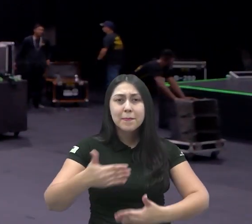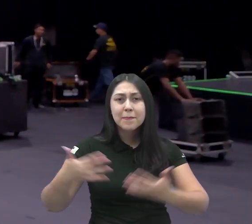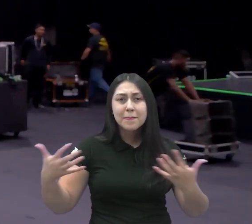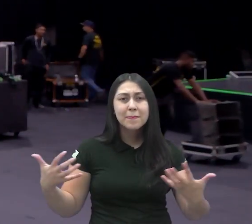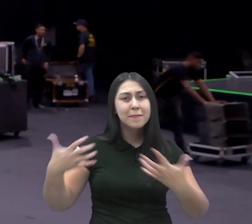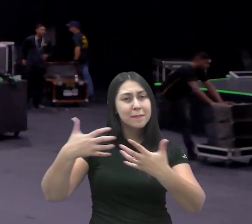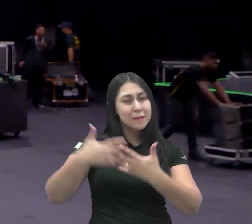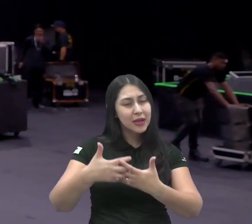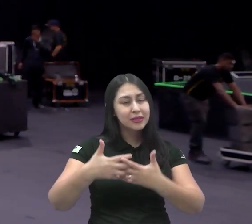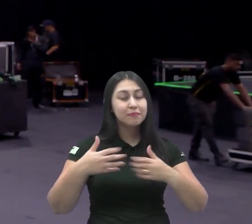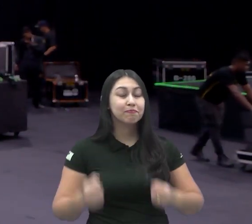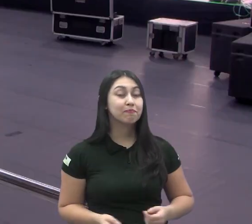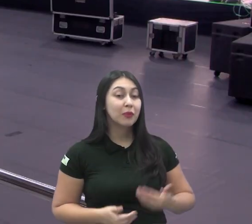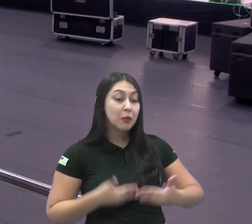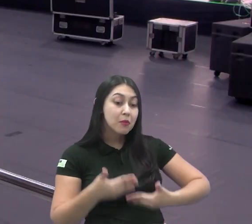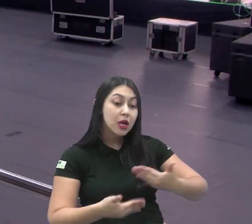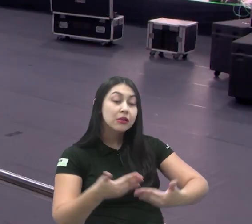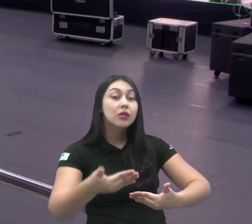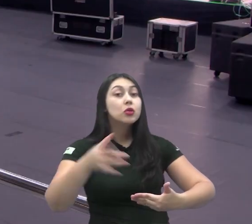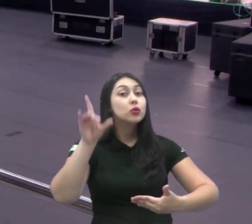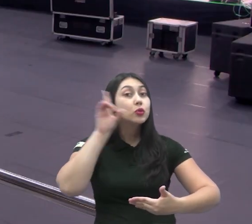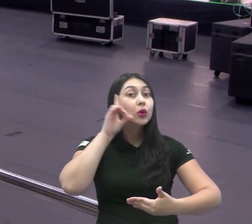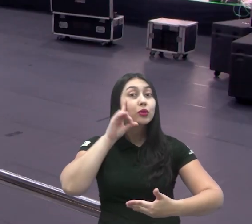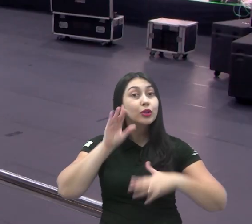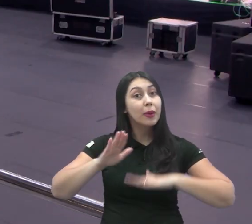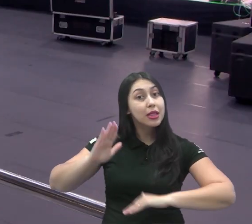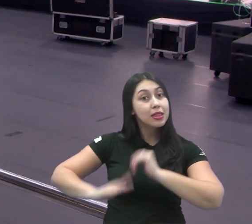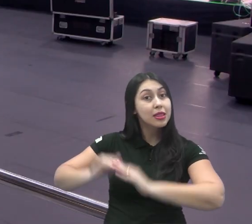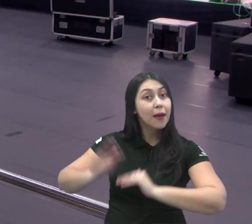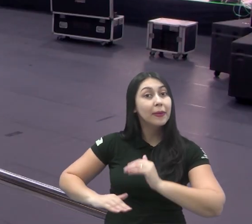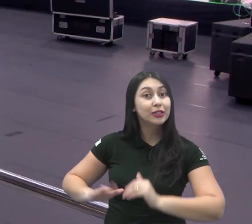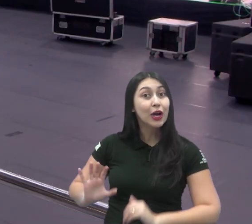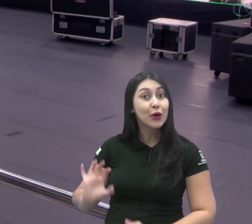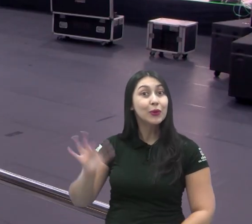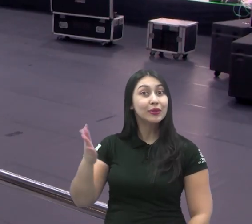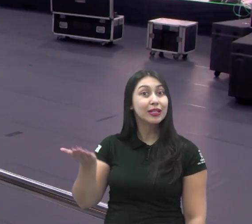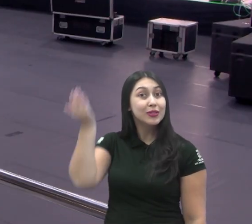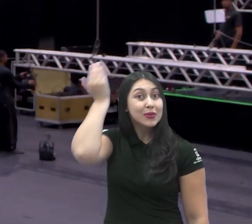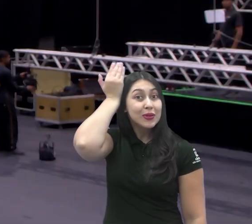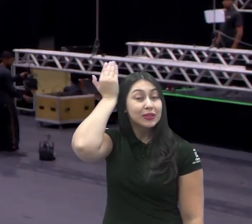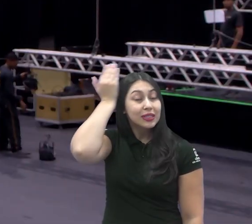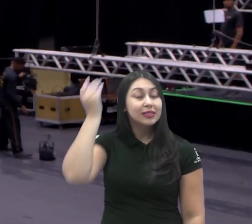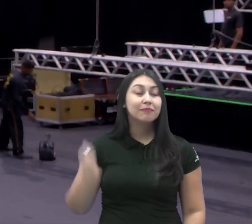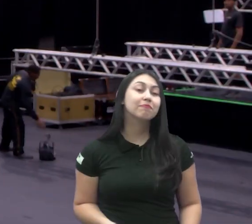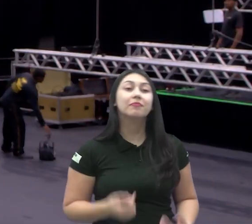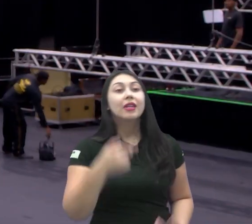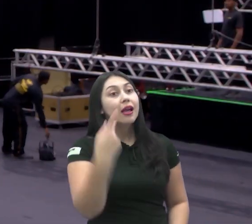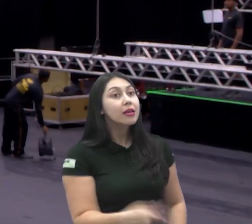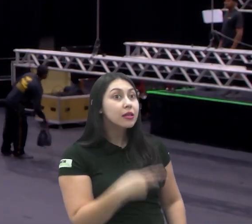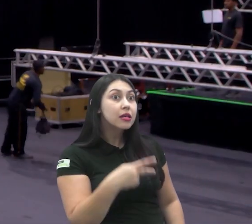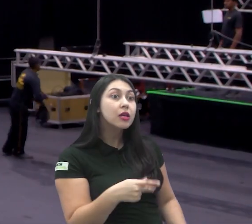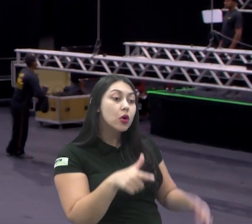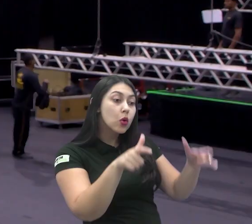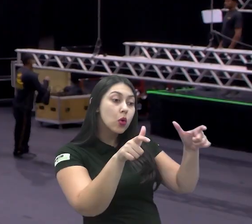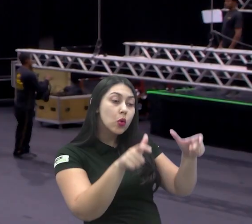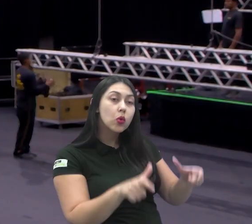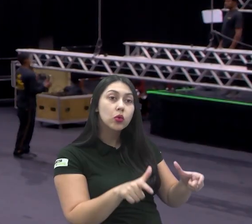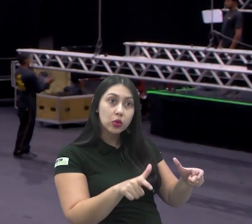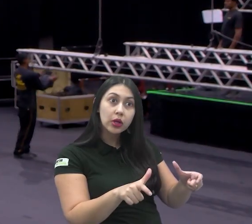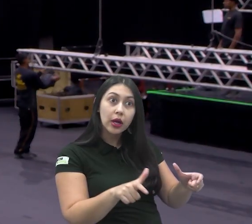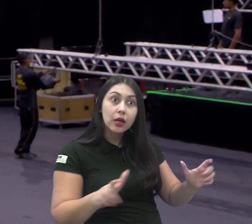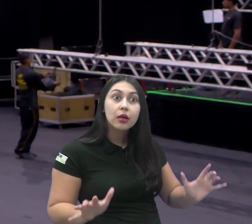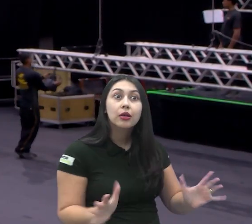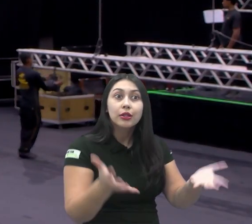parte se encaixa no devido lugar. Um processo diário que, na prática, acontece no SESC. O SESC, né, ele é um